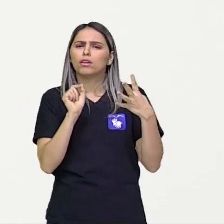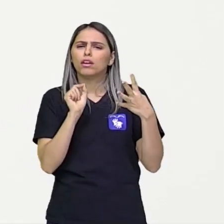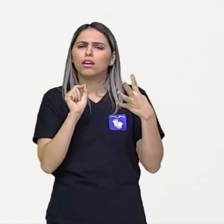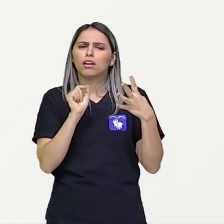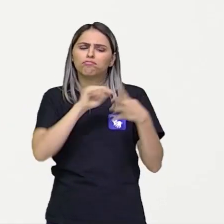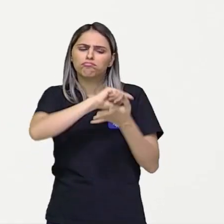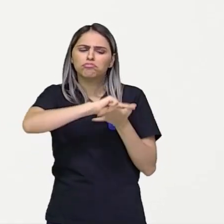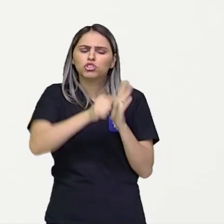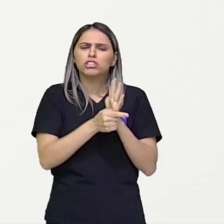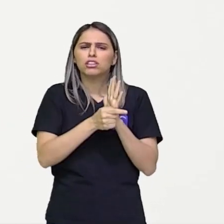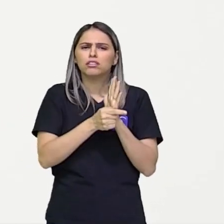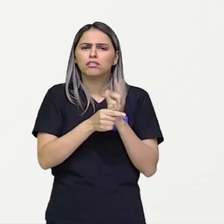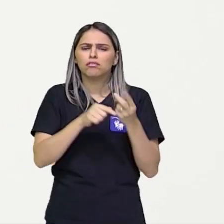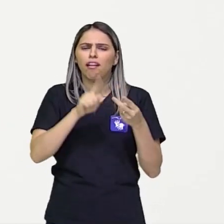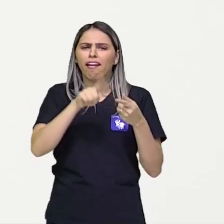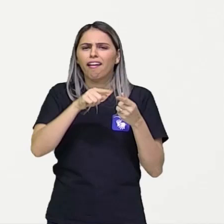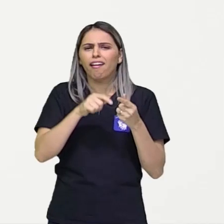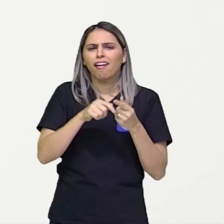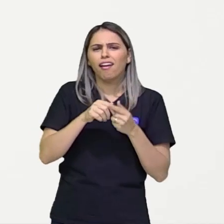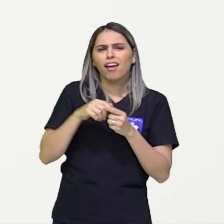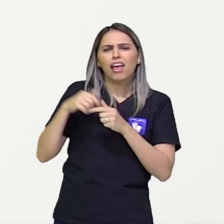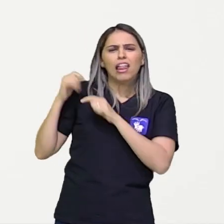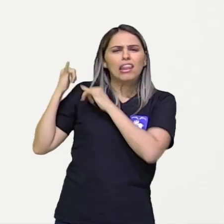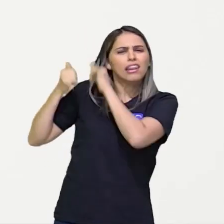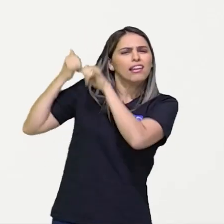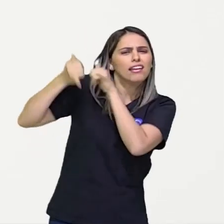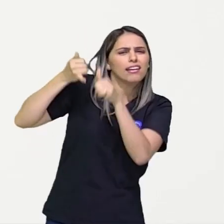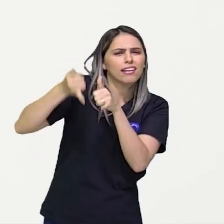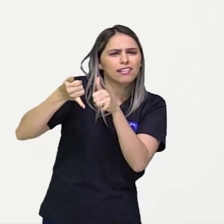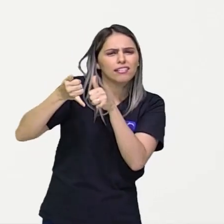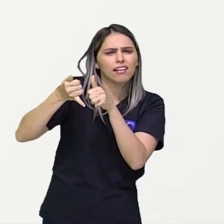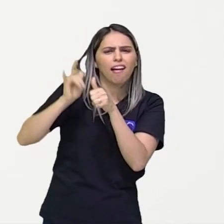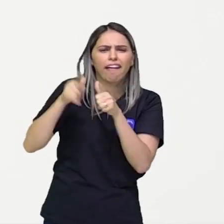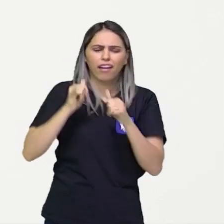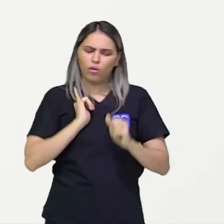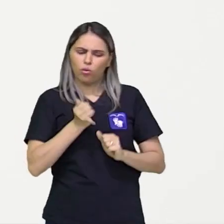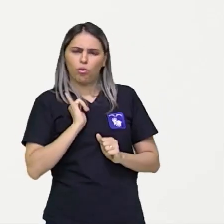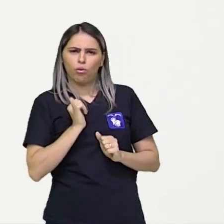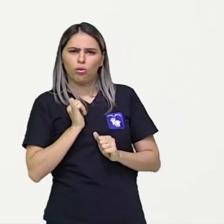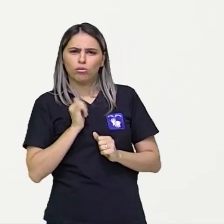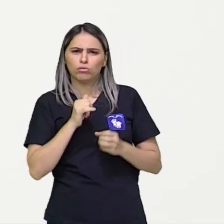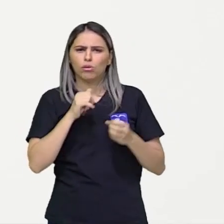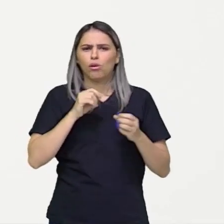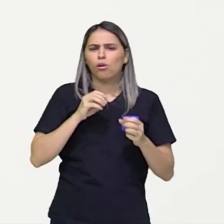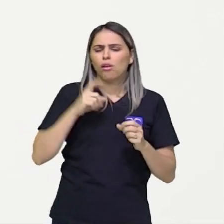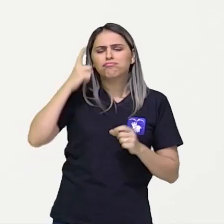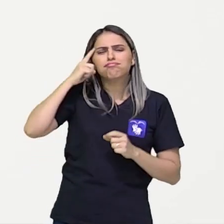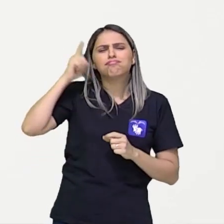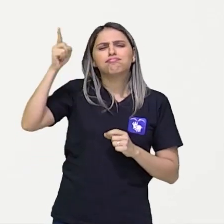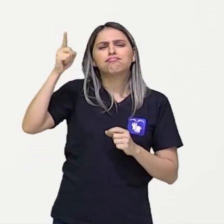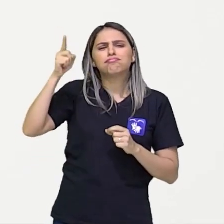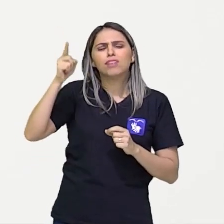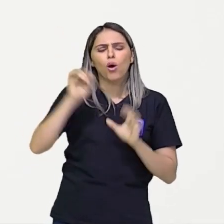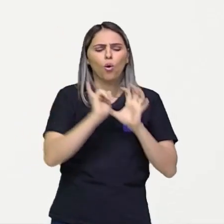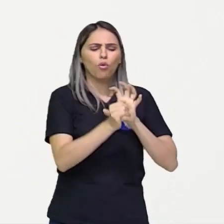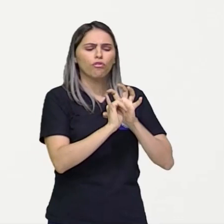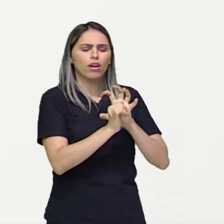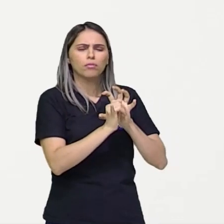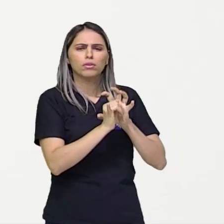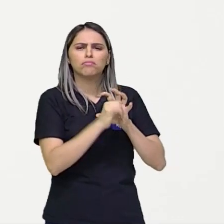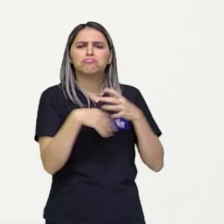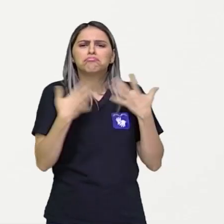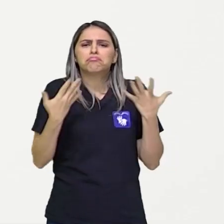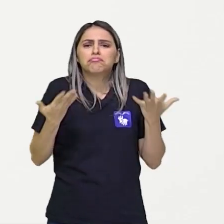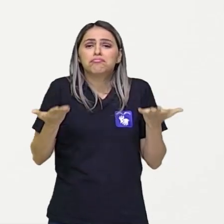é uma lenda. Letra B é um conto. Letra C é uma adivinha. Letra D é uma fábula. Vocês se lembram